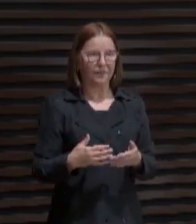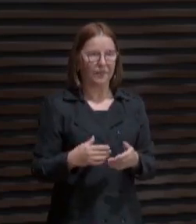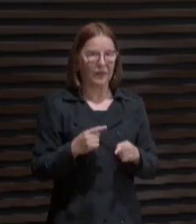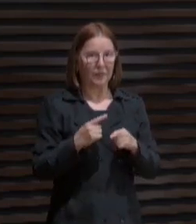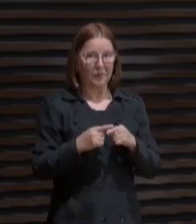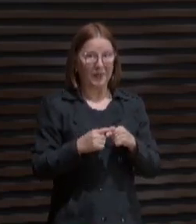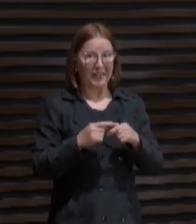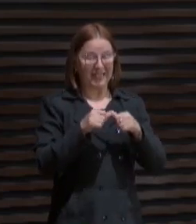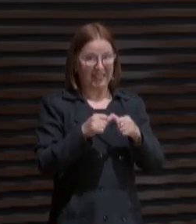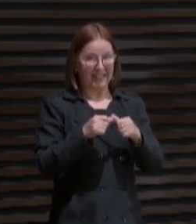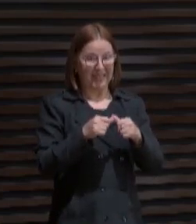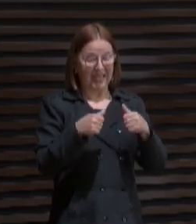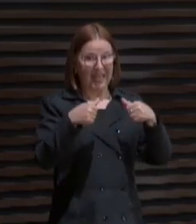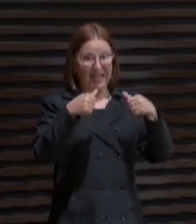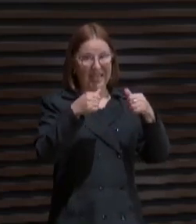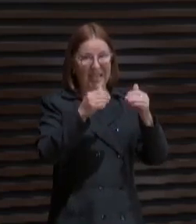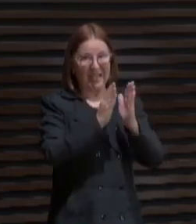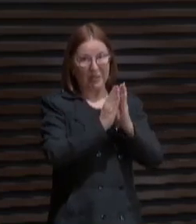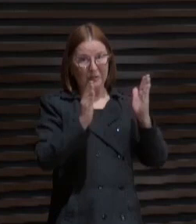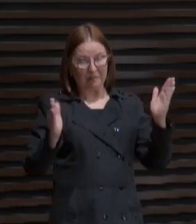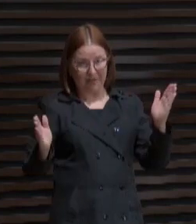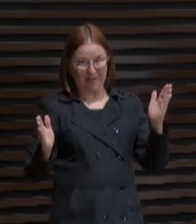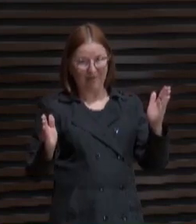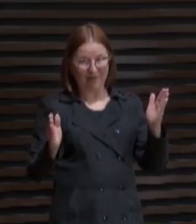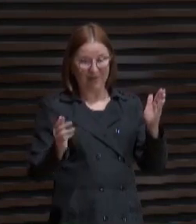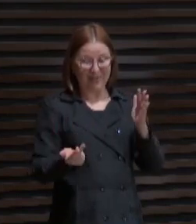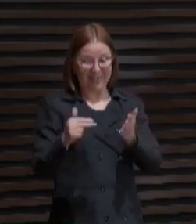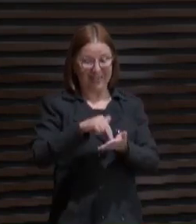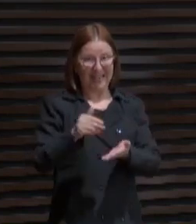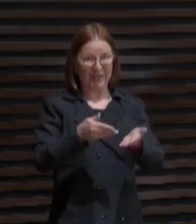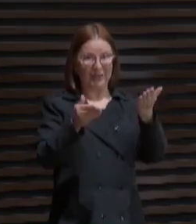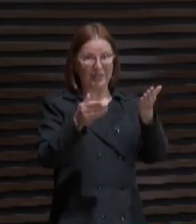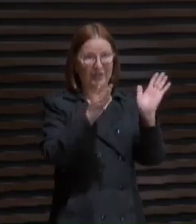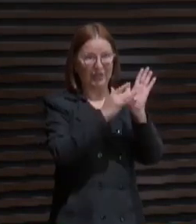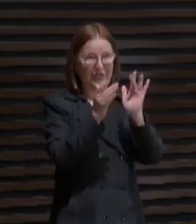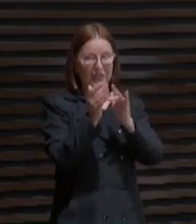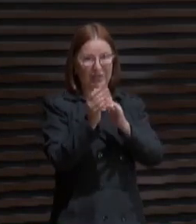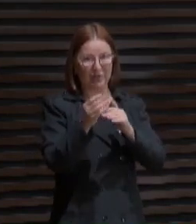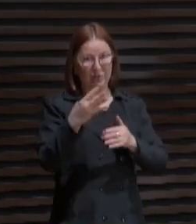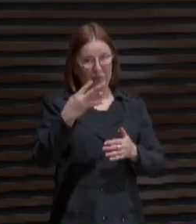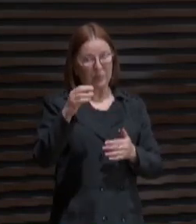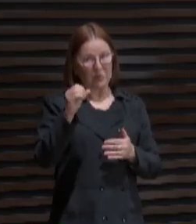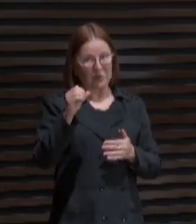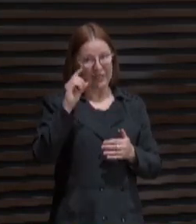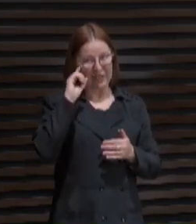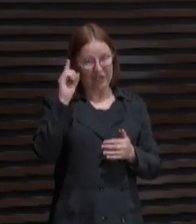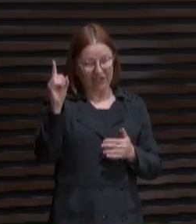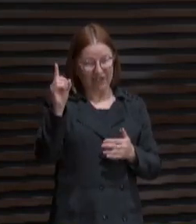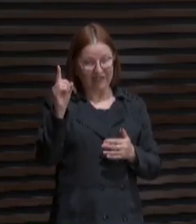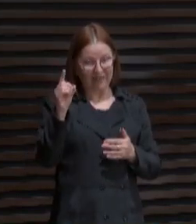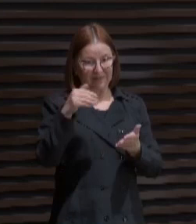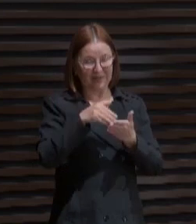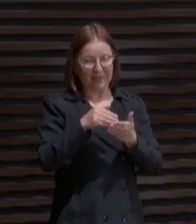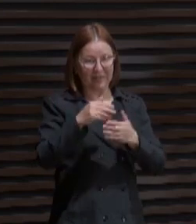período de 40 dias entre a morte de Jesus e a sua ressurreição e ascensão aos